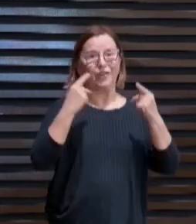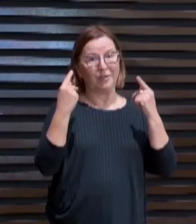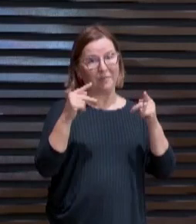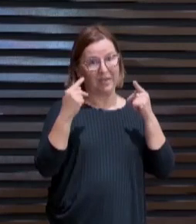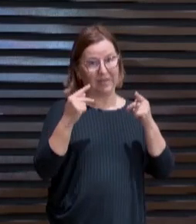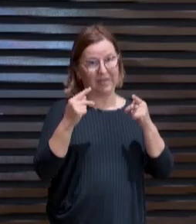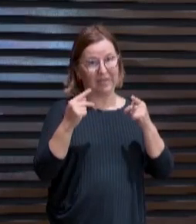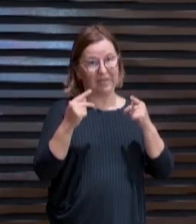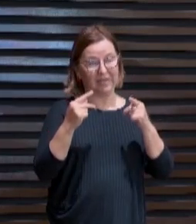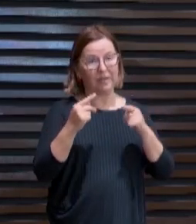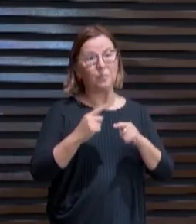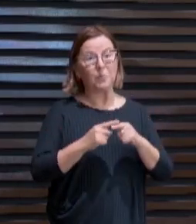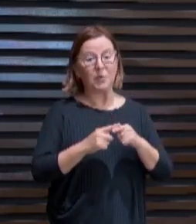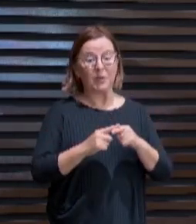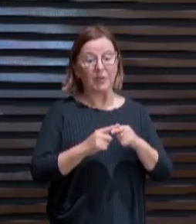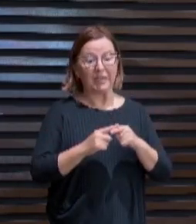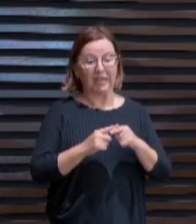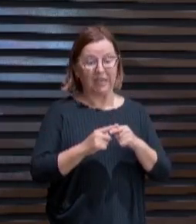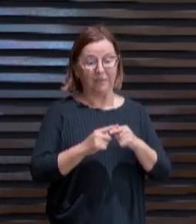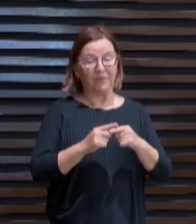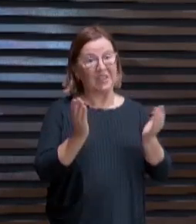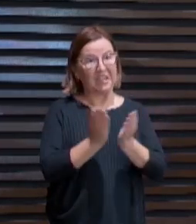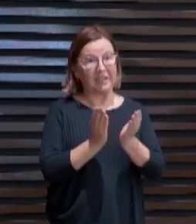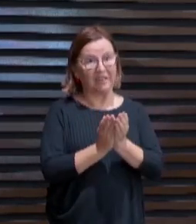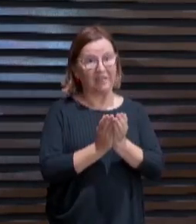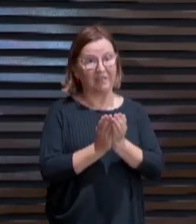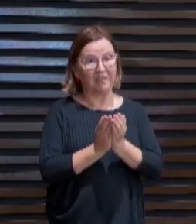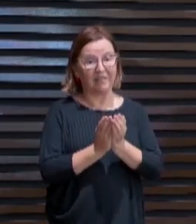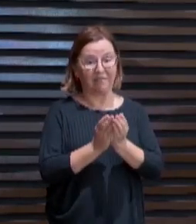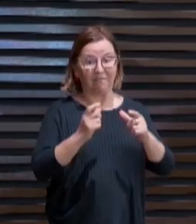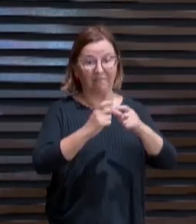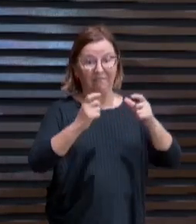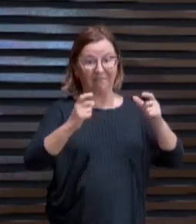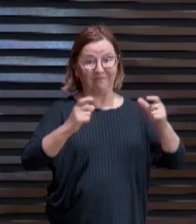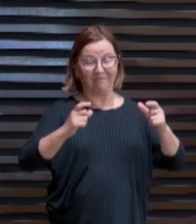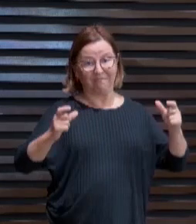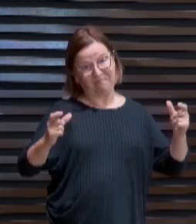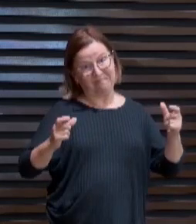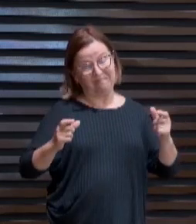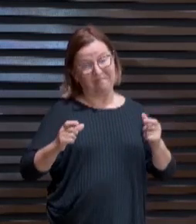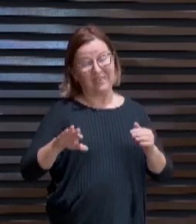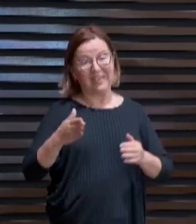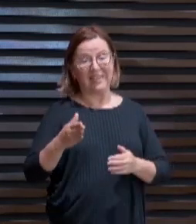tão vigorosa, se ele calasse, reprimisse através de perseguição, esses líderes,